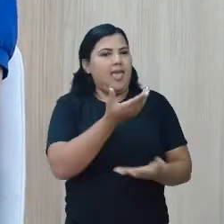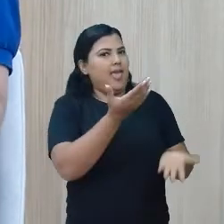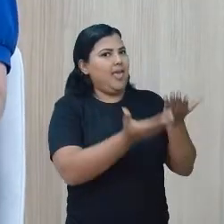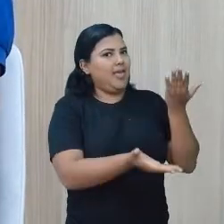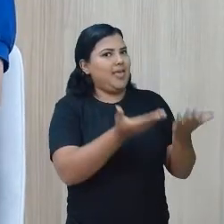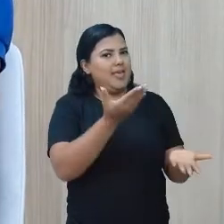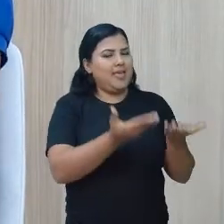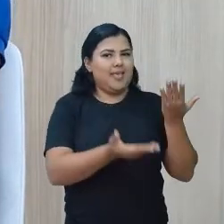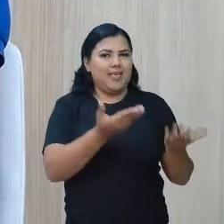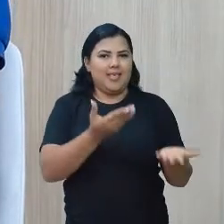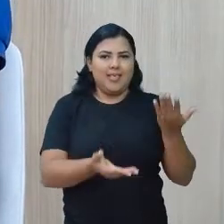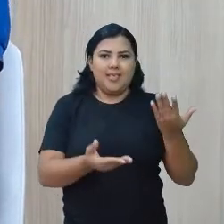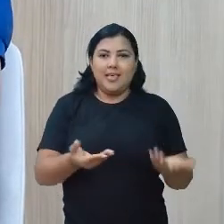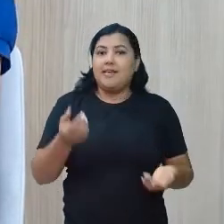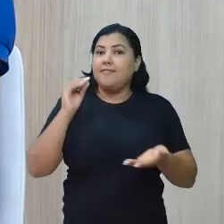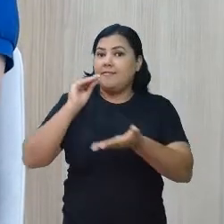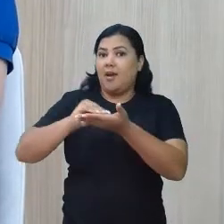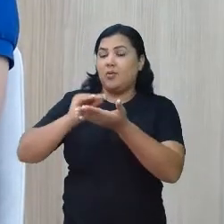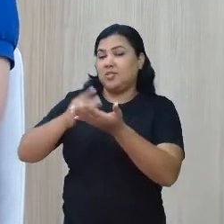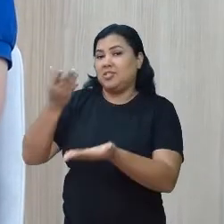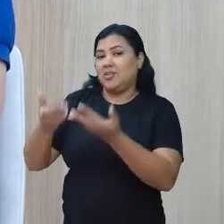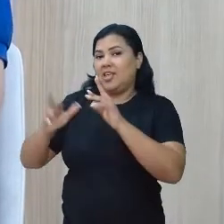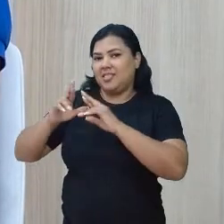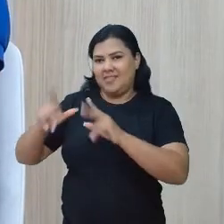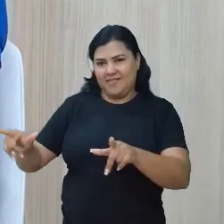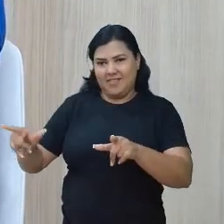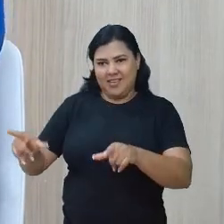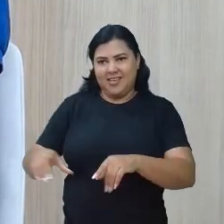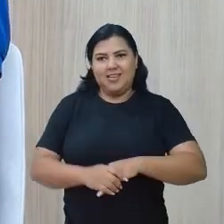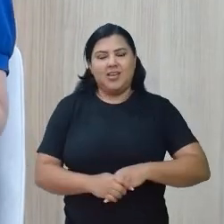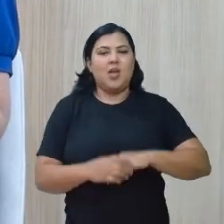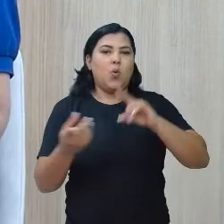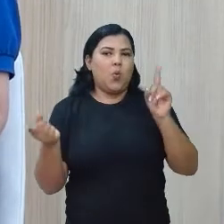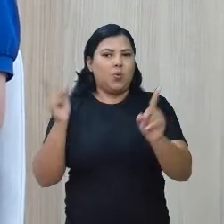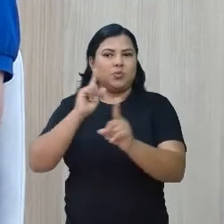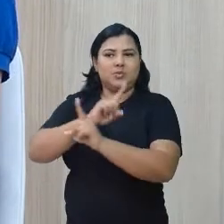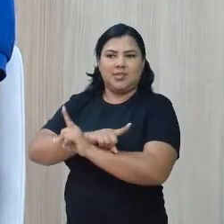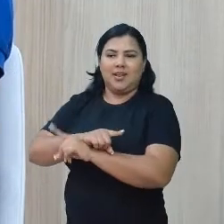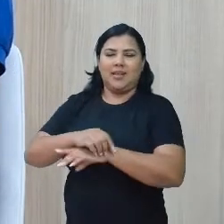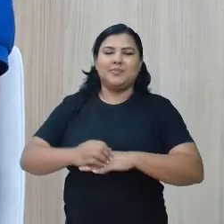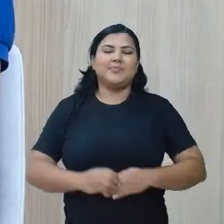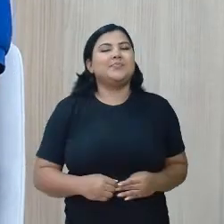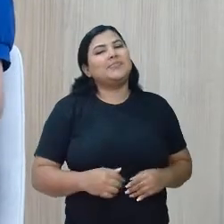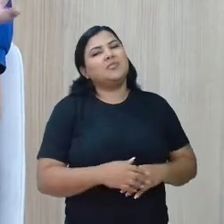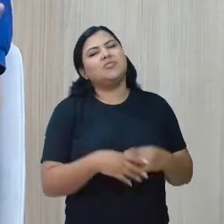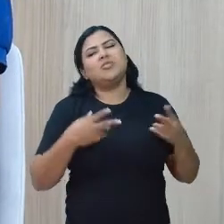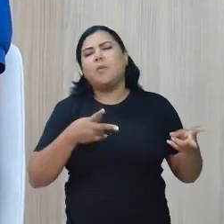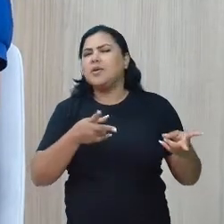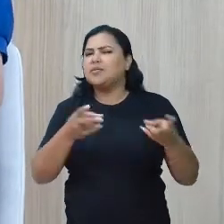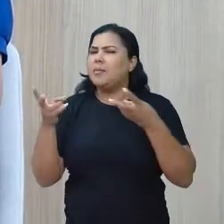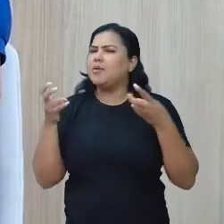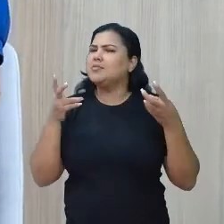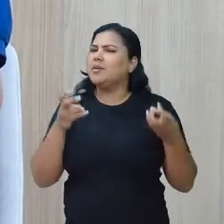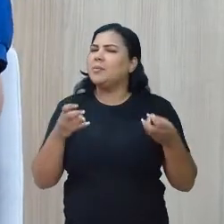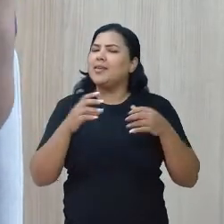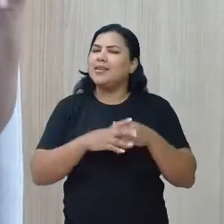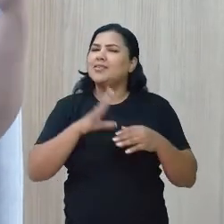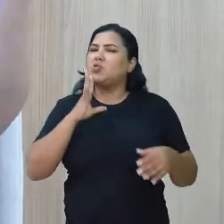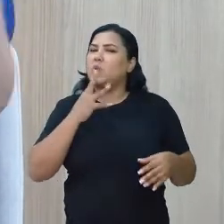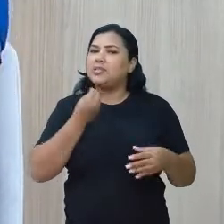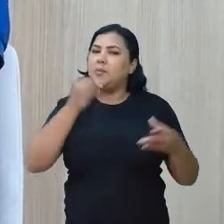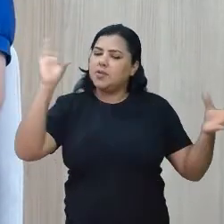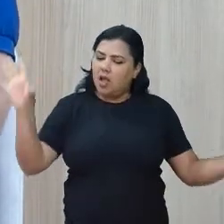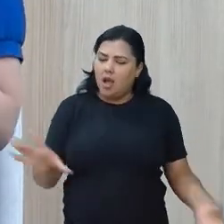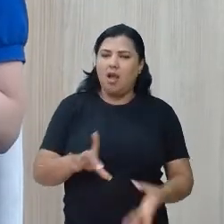igual, desequilíbrio é diferente, não é o contrário de equilibrado. Então, a gente começa a perceber que esses conhecimentos são